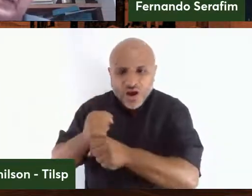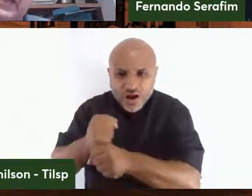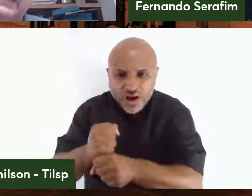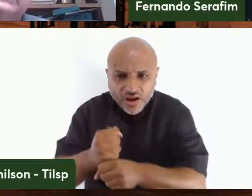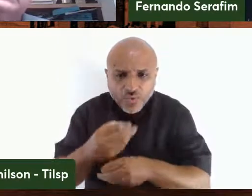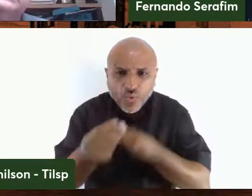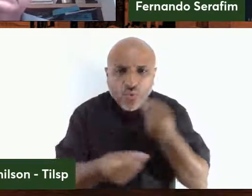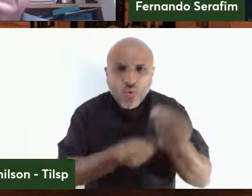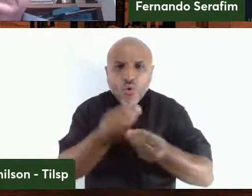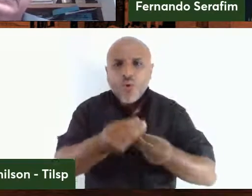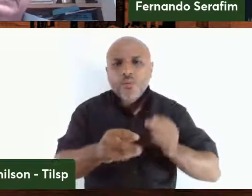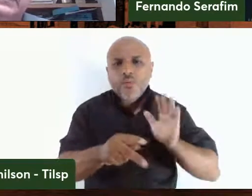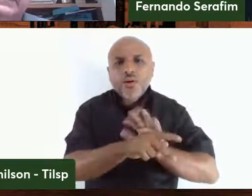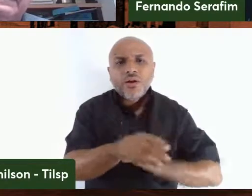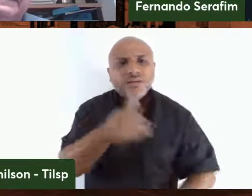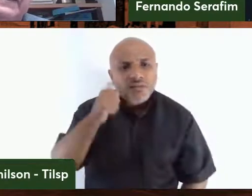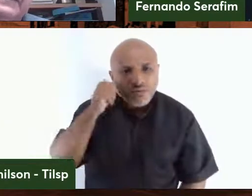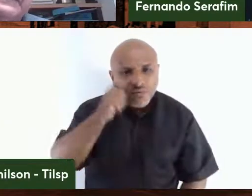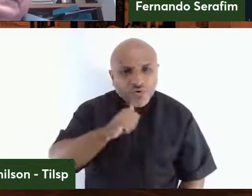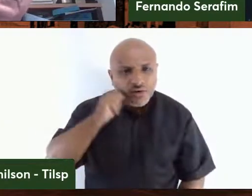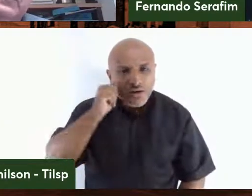essas mulheres